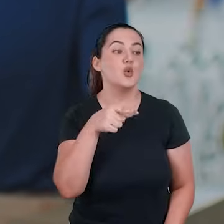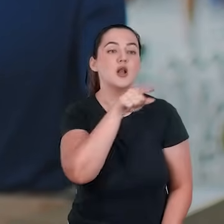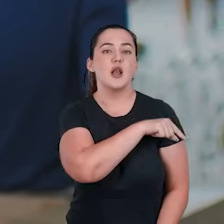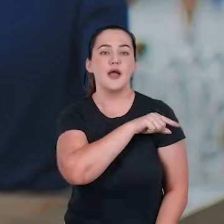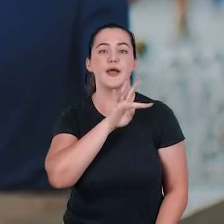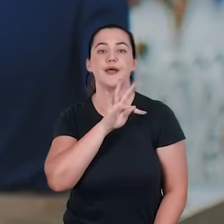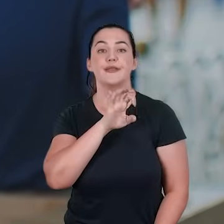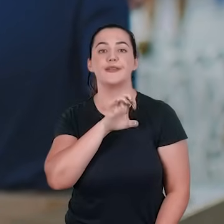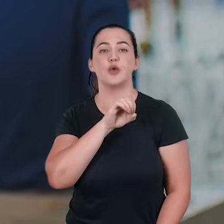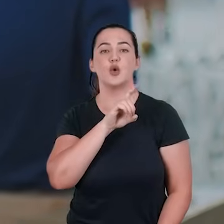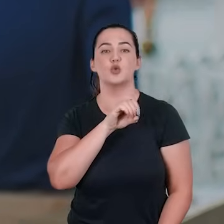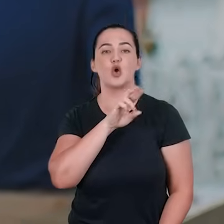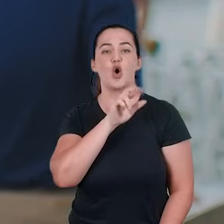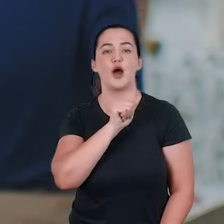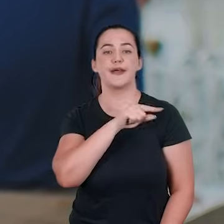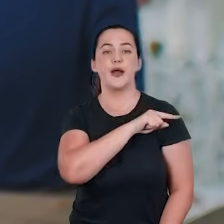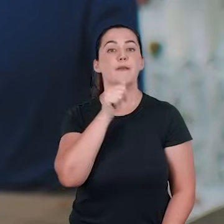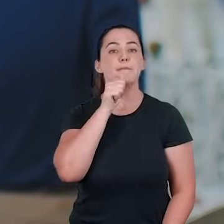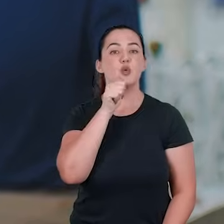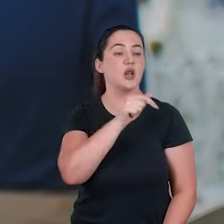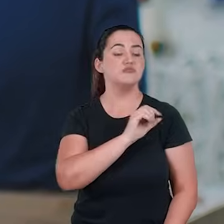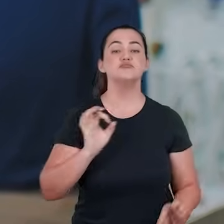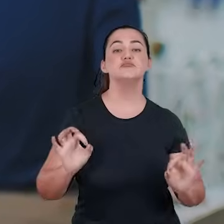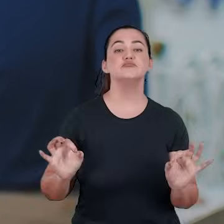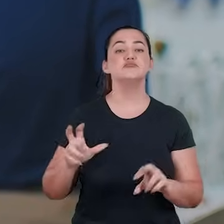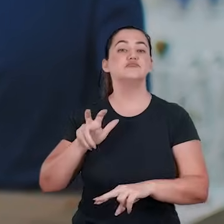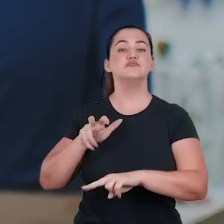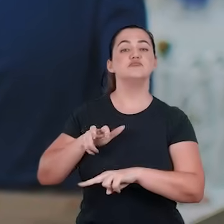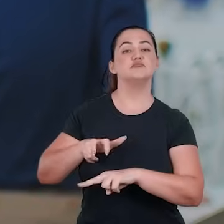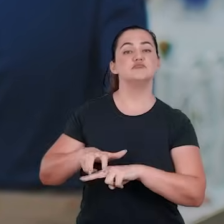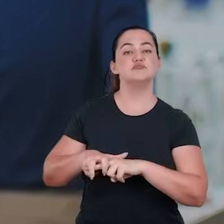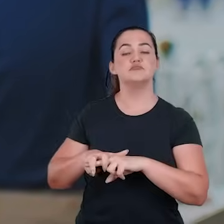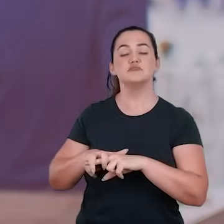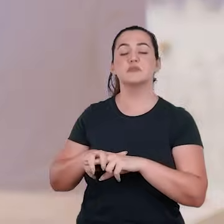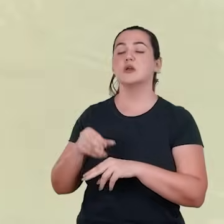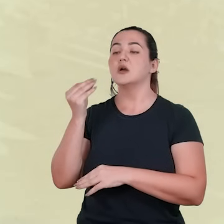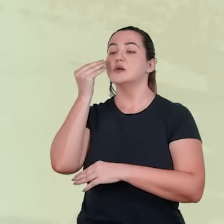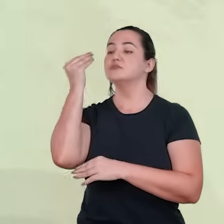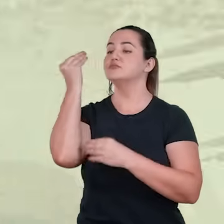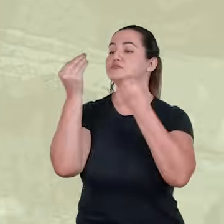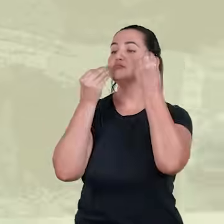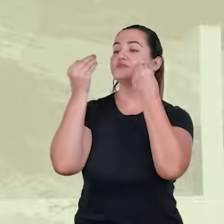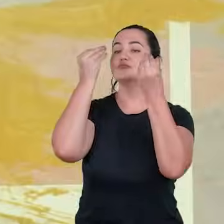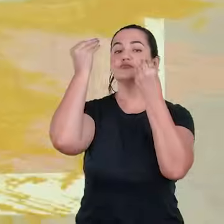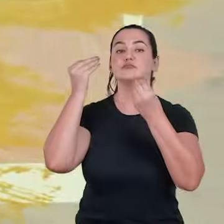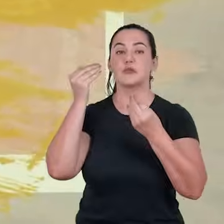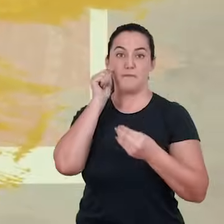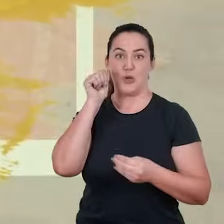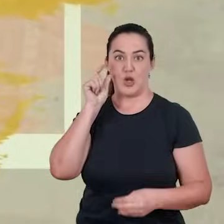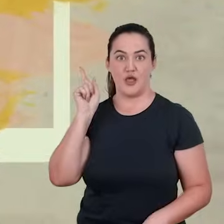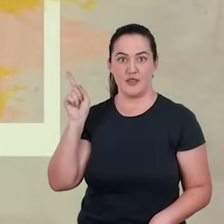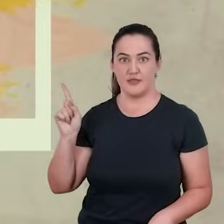perguntaram: e por que a imperatriz ainda não chegou para fugirmos de barco? E qual não foi a